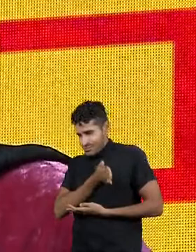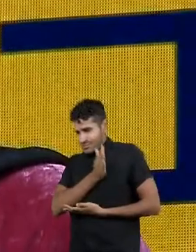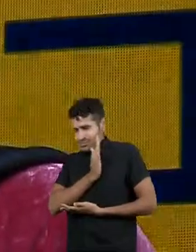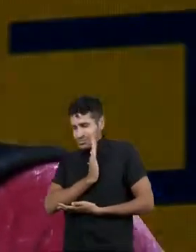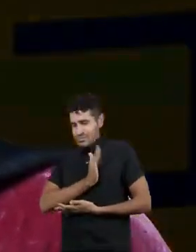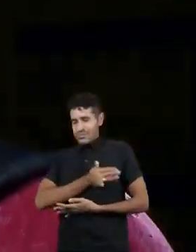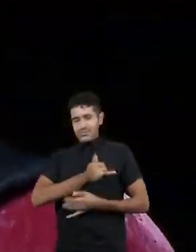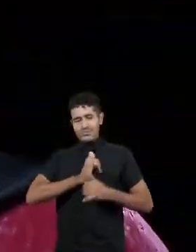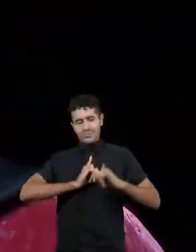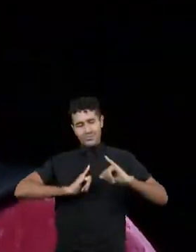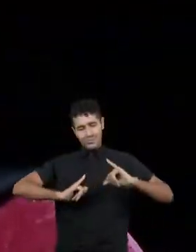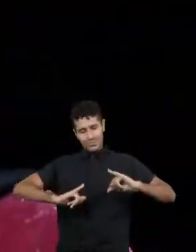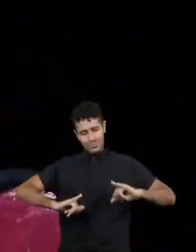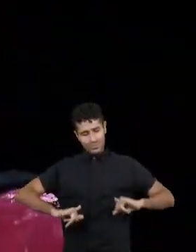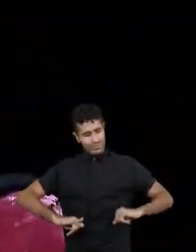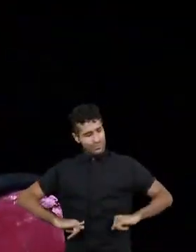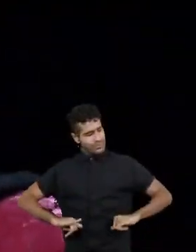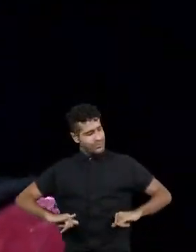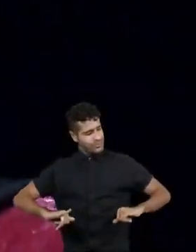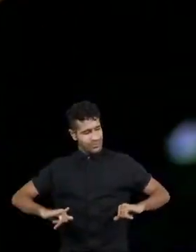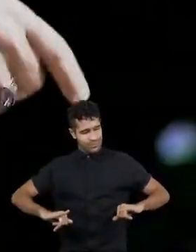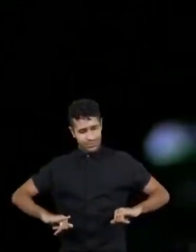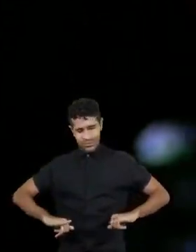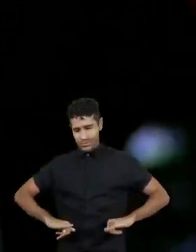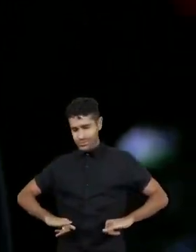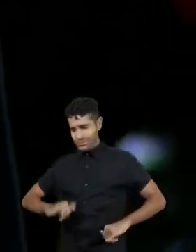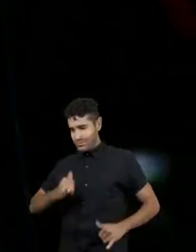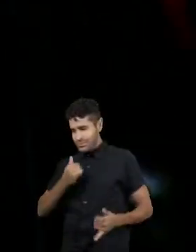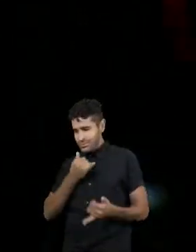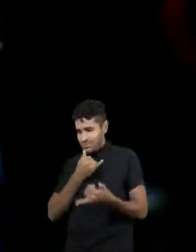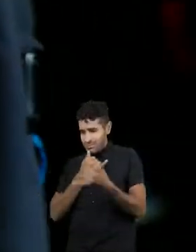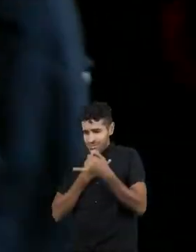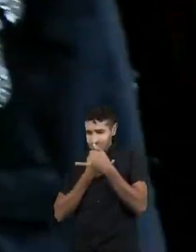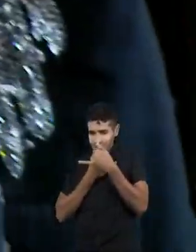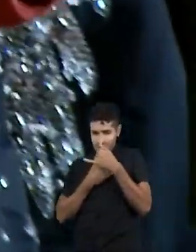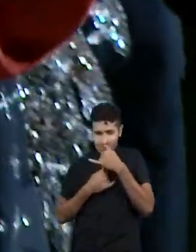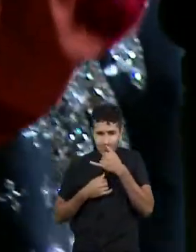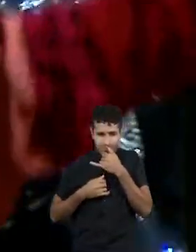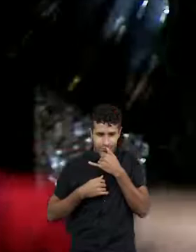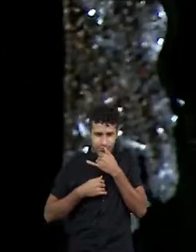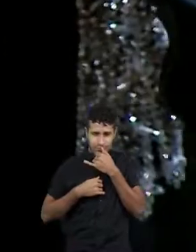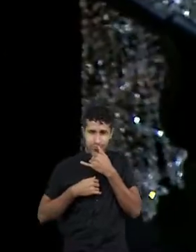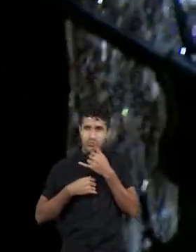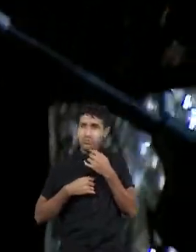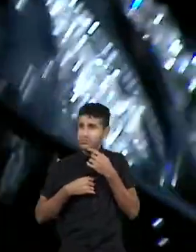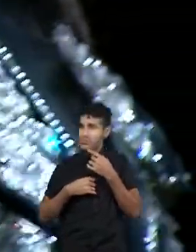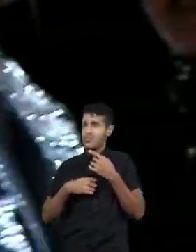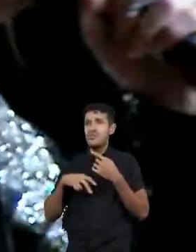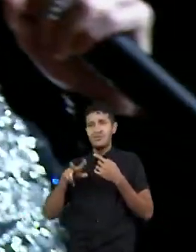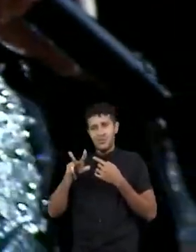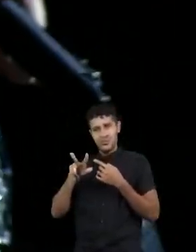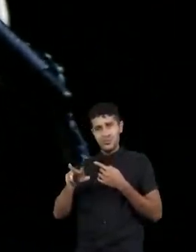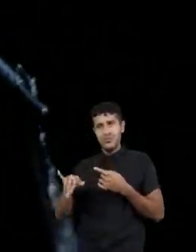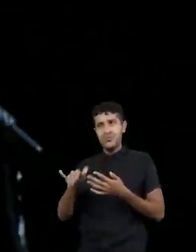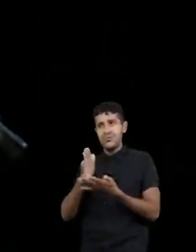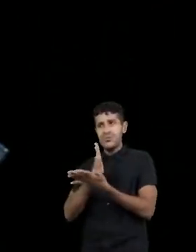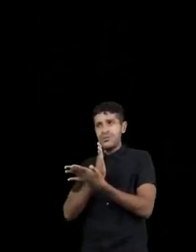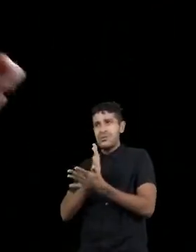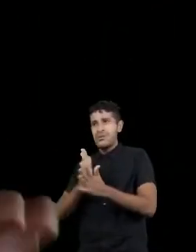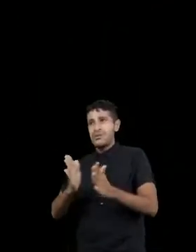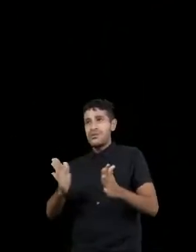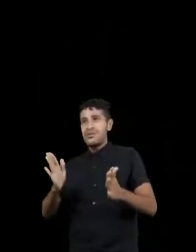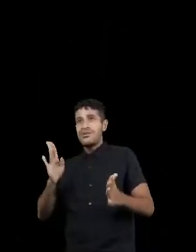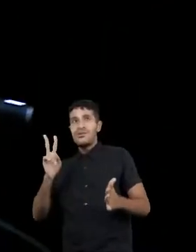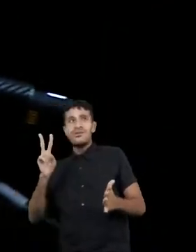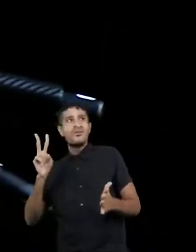Essa tristeza, meu povo, vai ter fim. Olha lá, aquela estrela